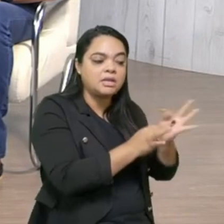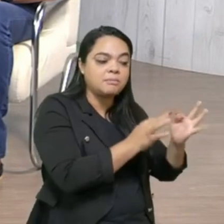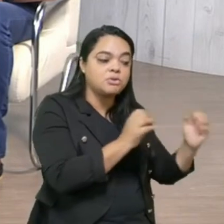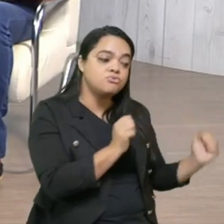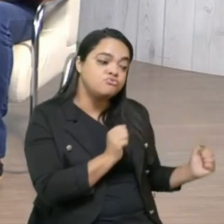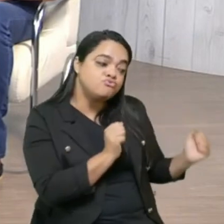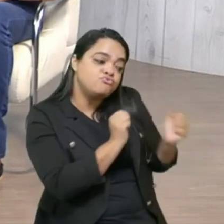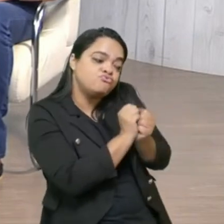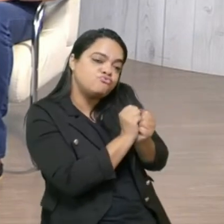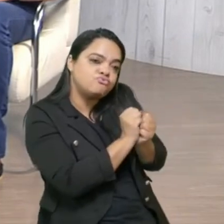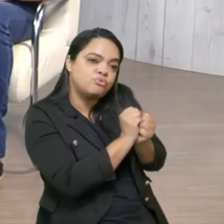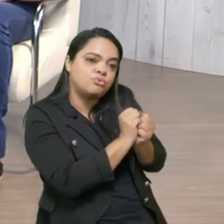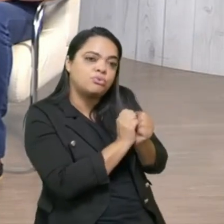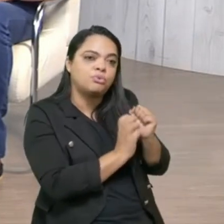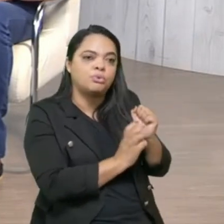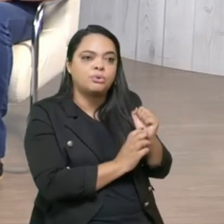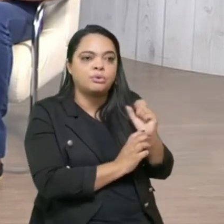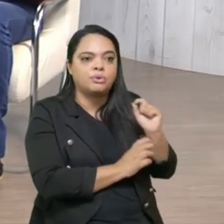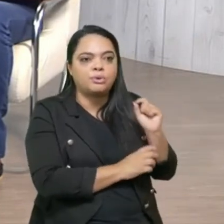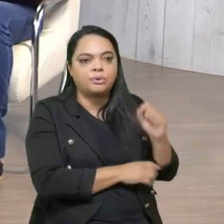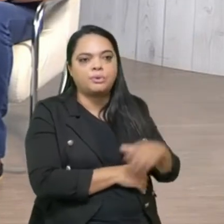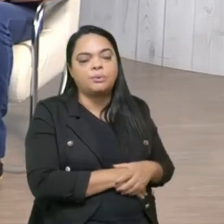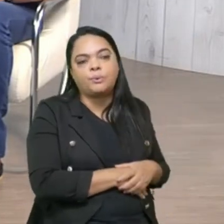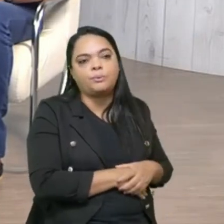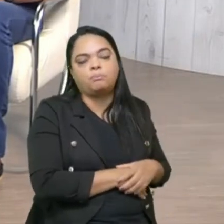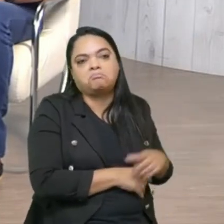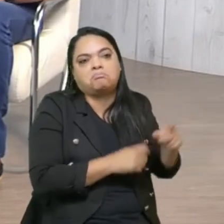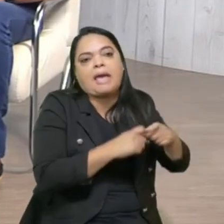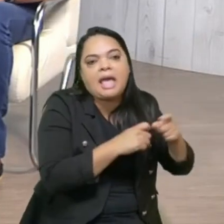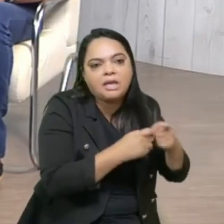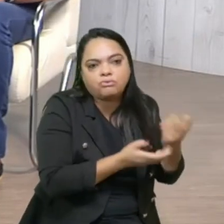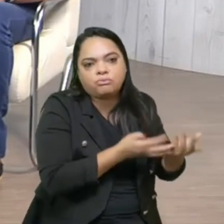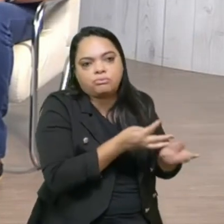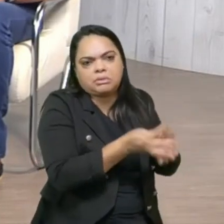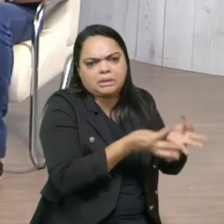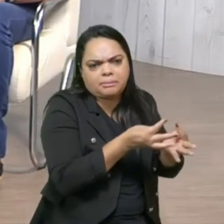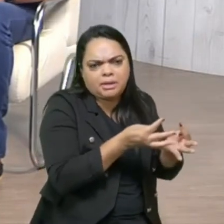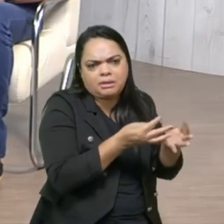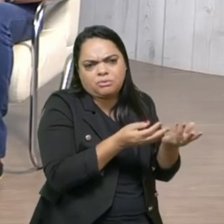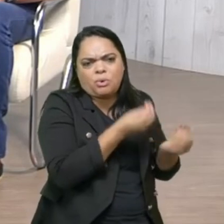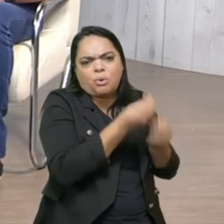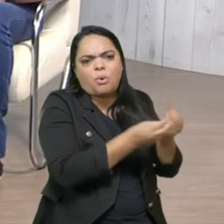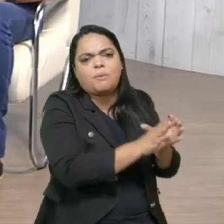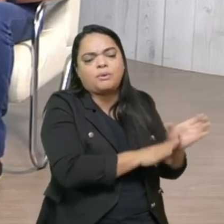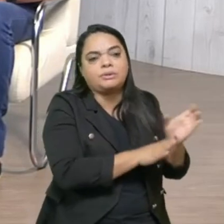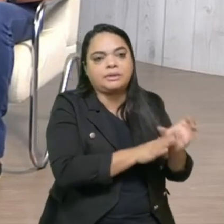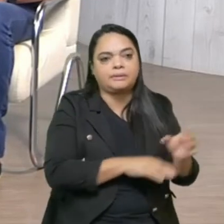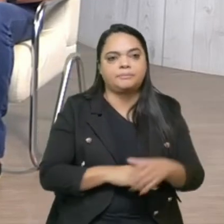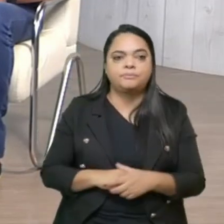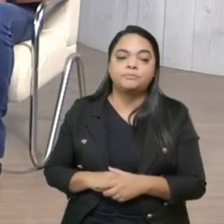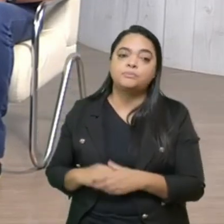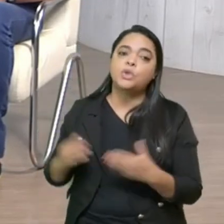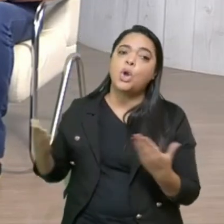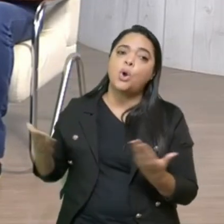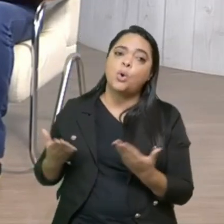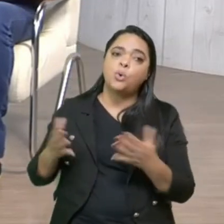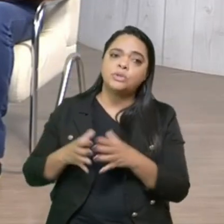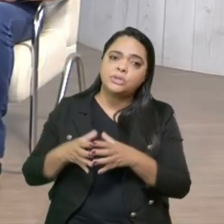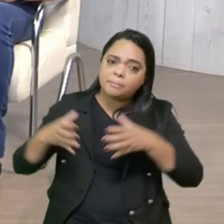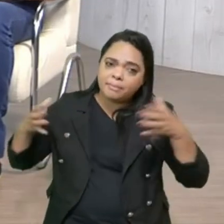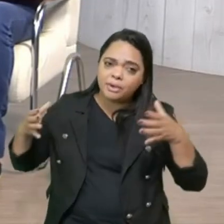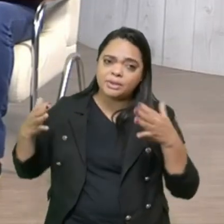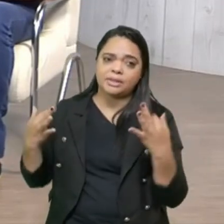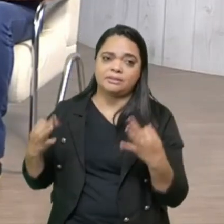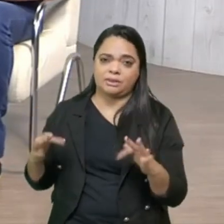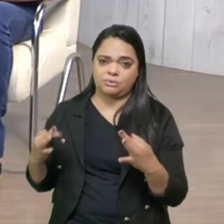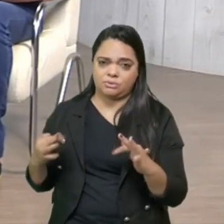com tratamento convencional, né, tratamento médico, enfim. O que você recomenda? Hoje, a maioria das dores que a